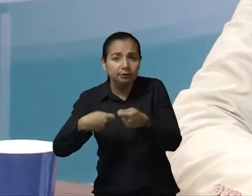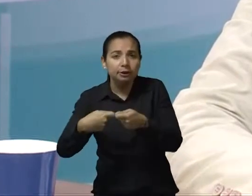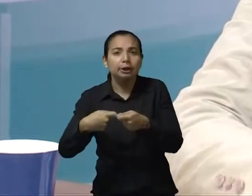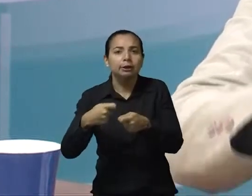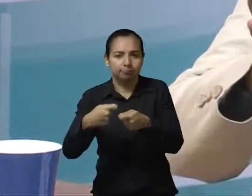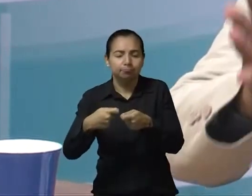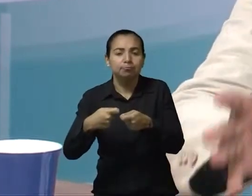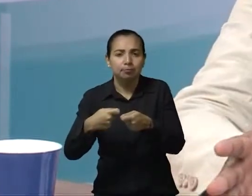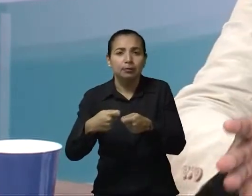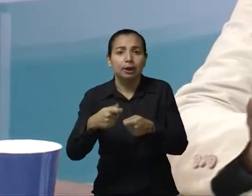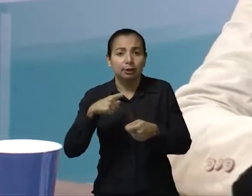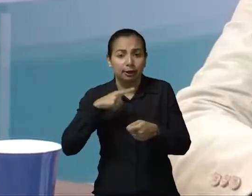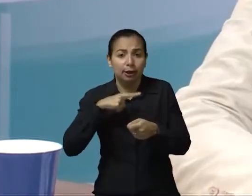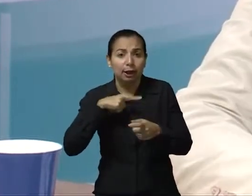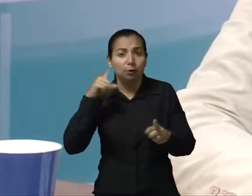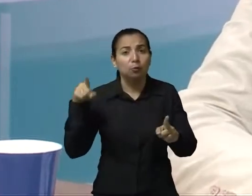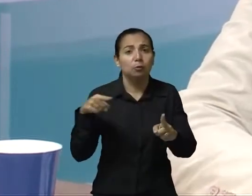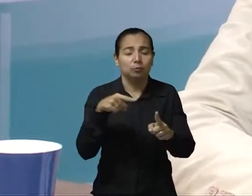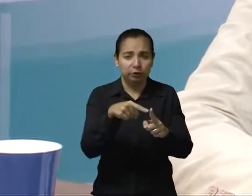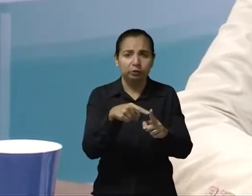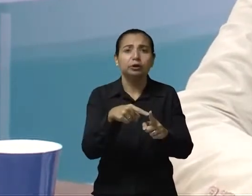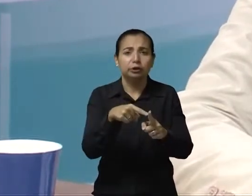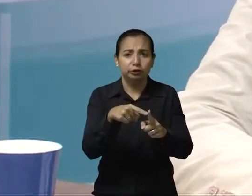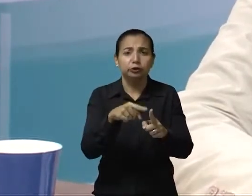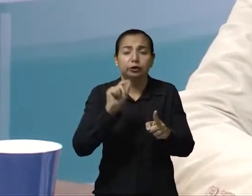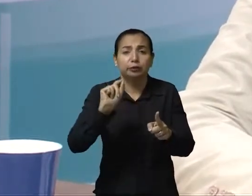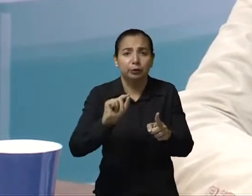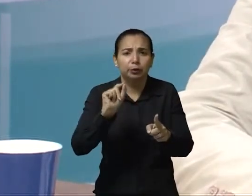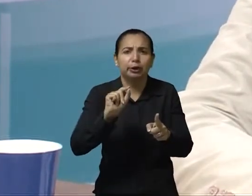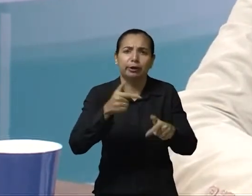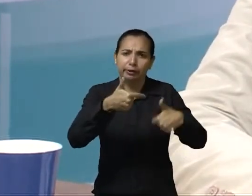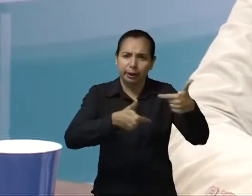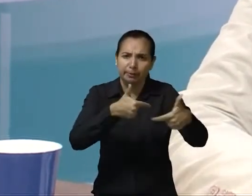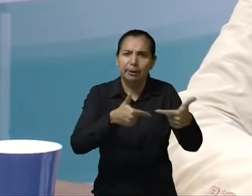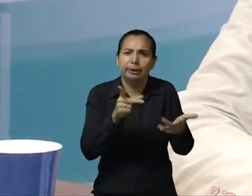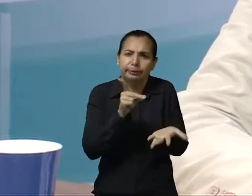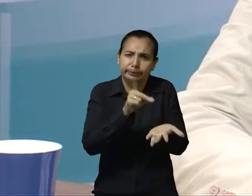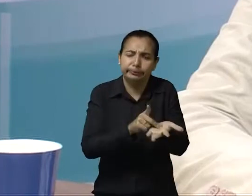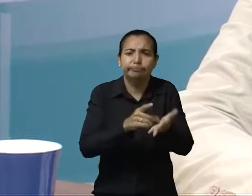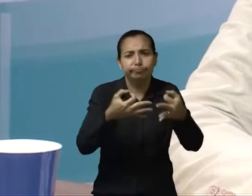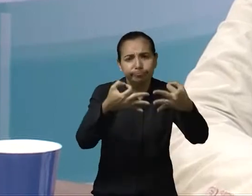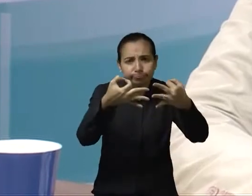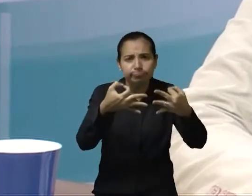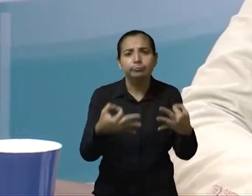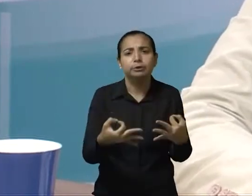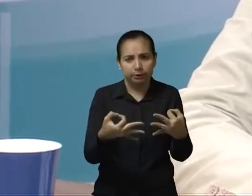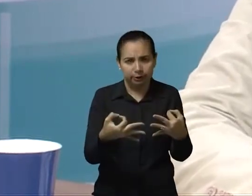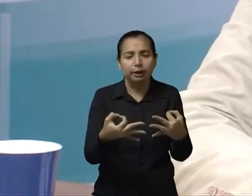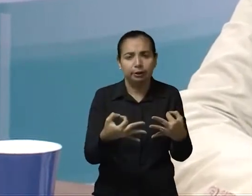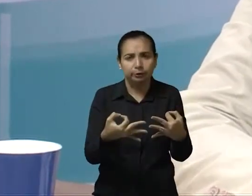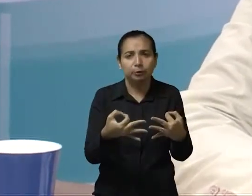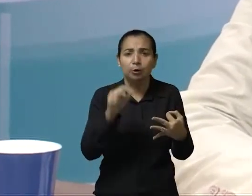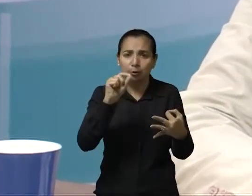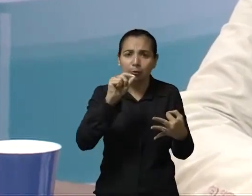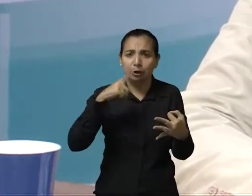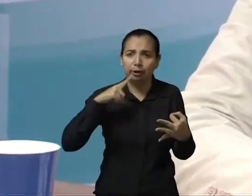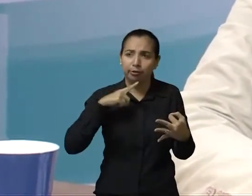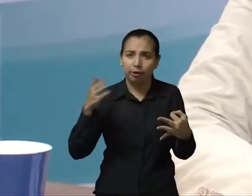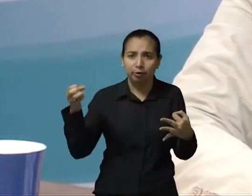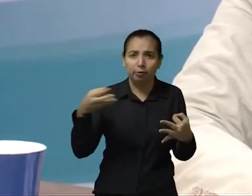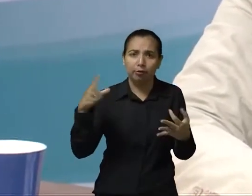isso, objetivada em fazer a sua atividade com maior eficiência, com os recursos que poderão